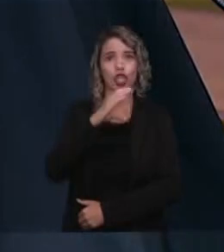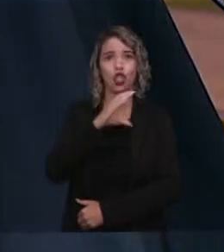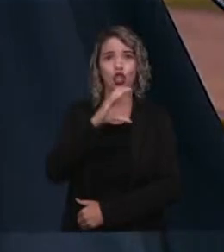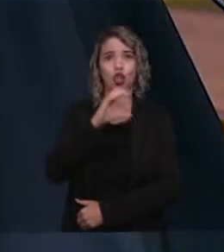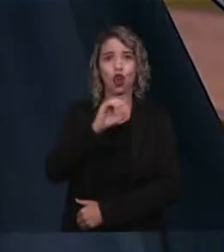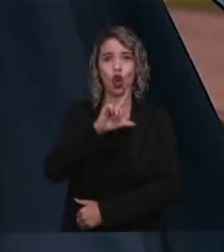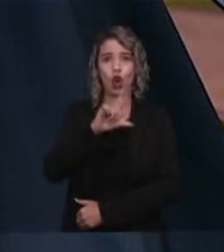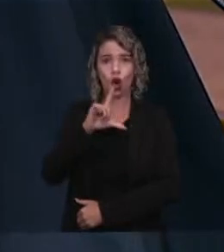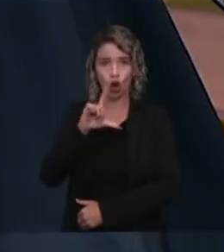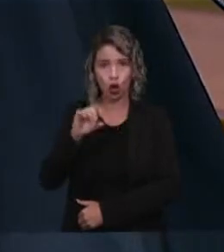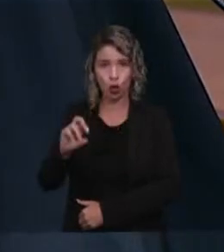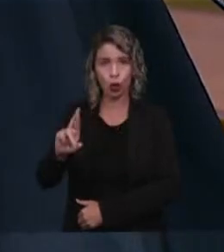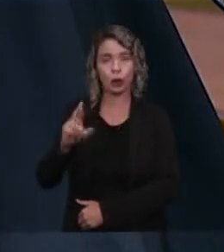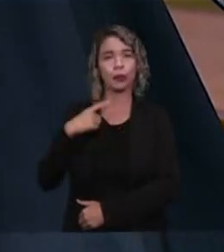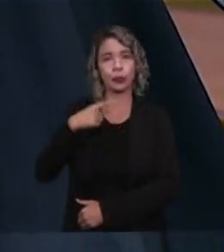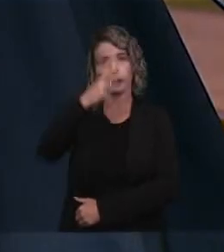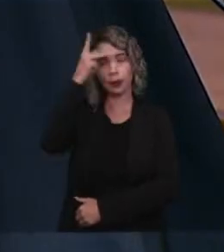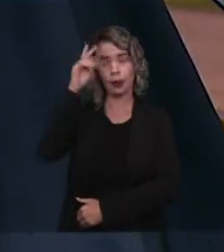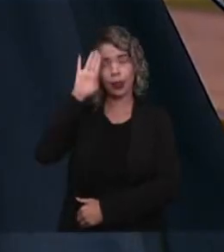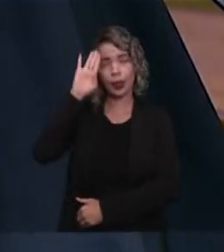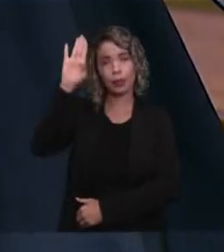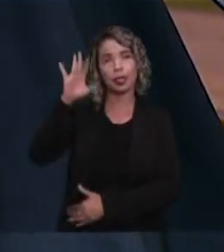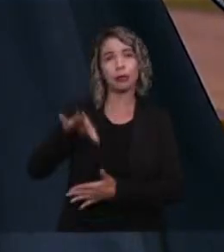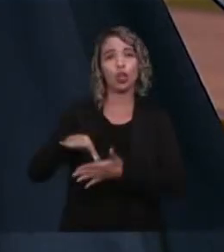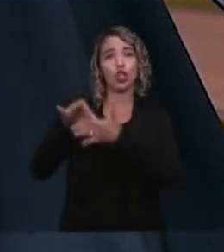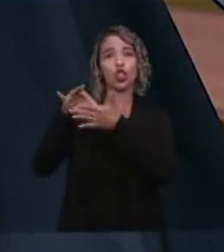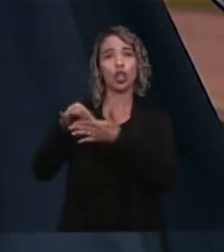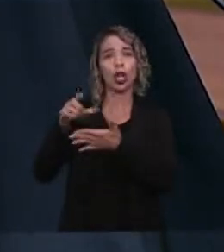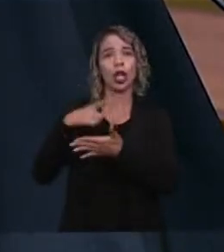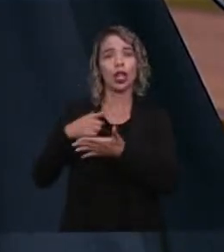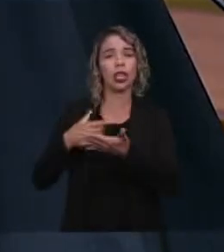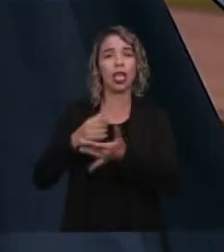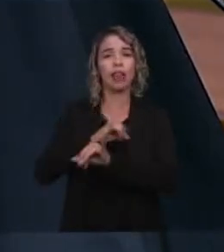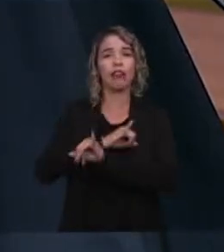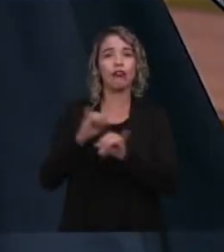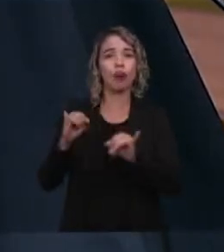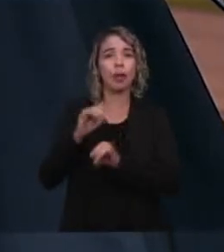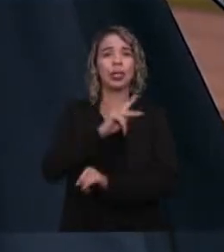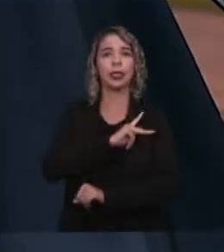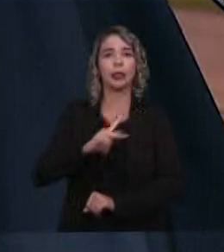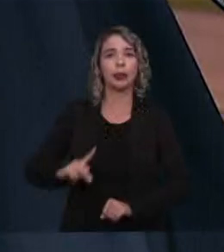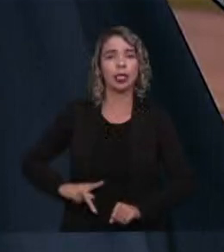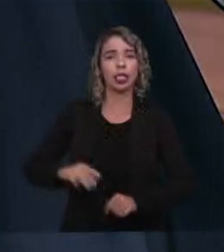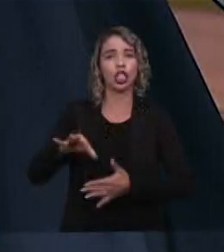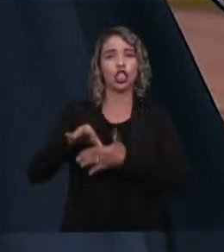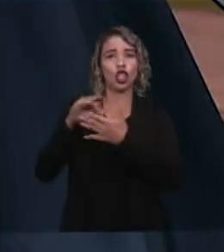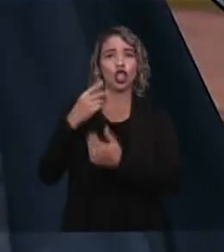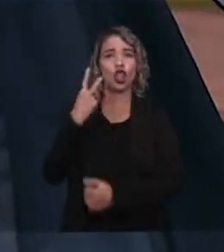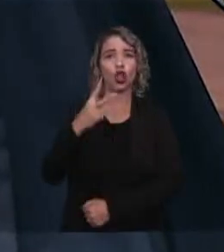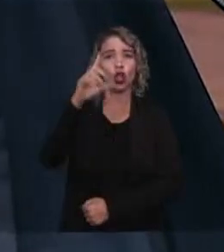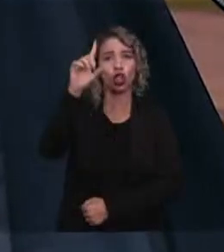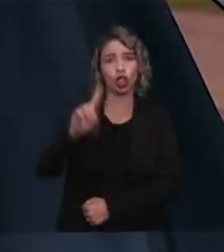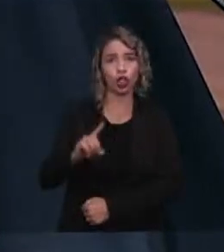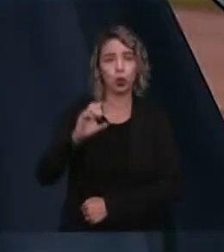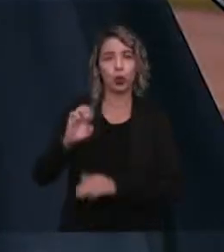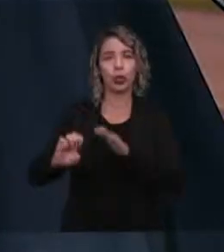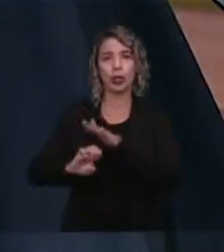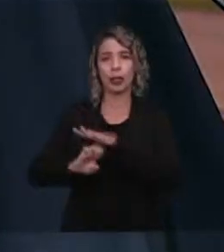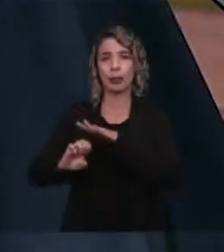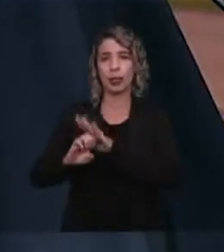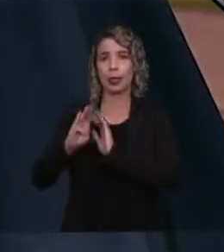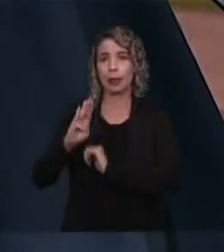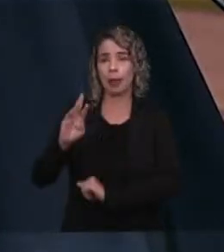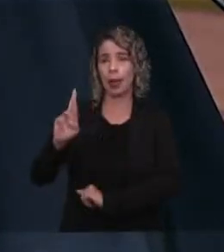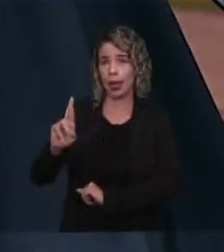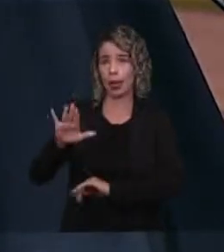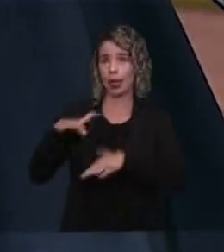a principal figura no Senado que ele teria direito à indicação compartilhada da presidência e indicação de dois diretores da BR. Então,